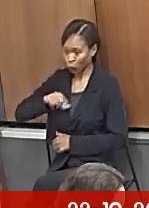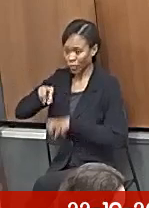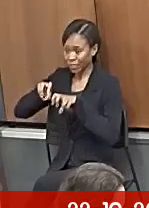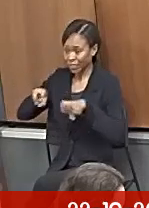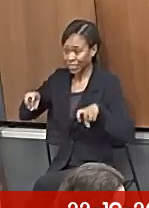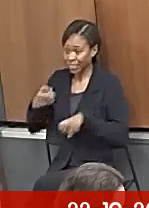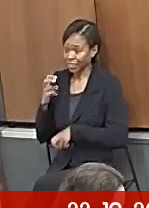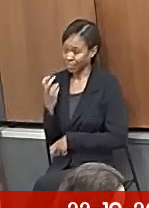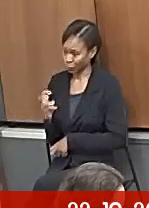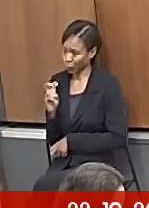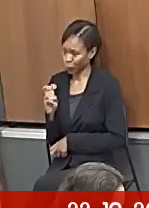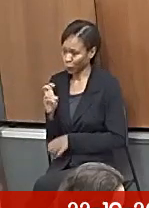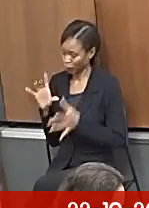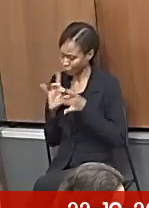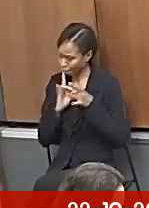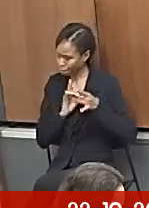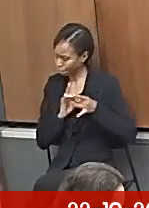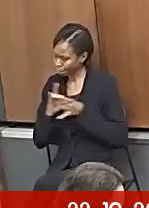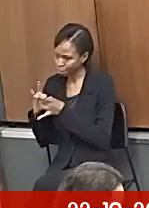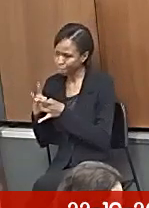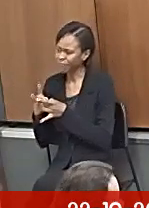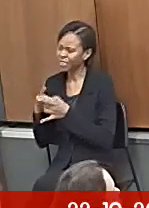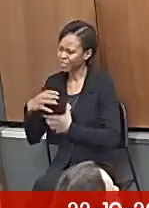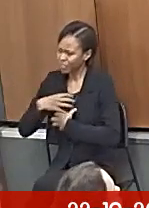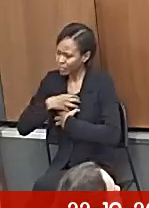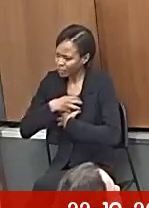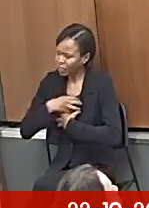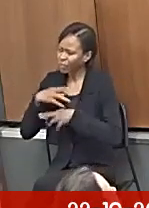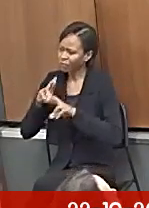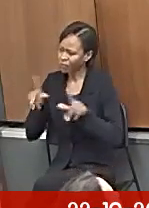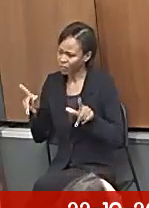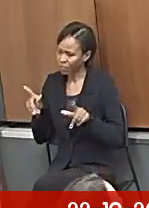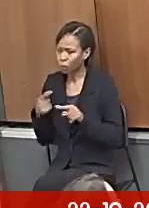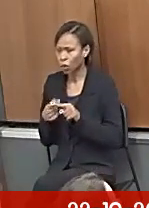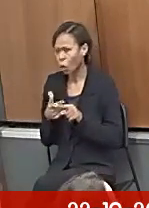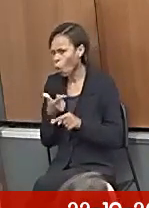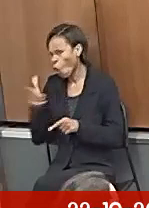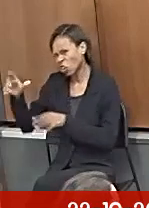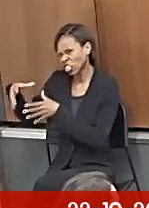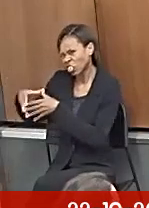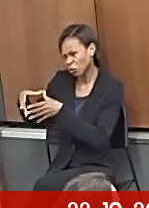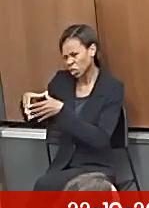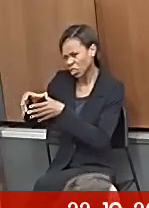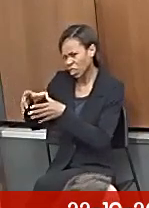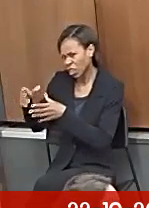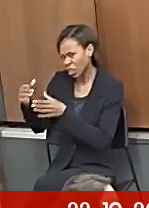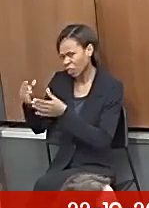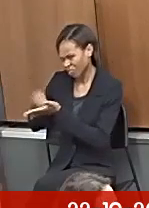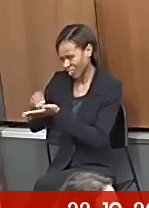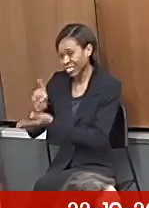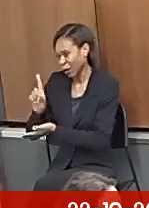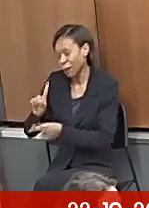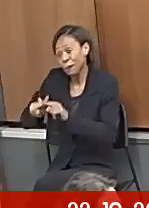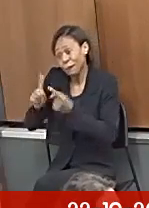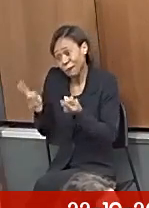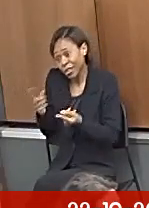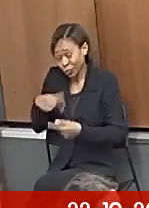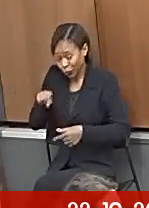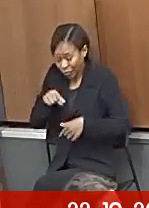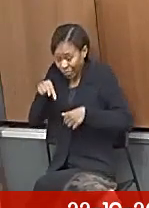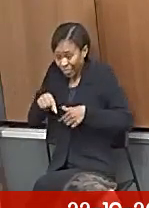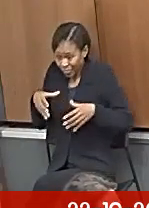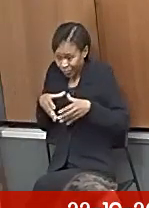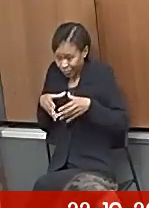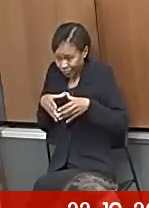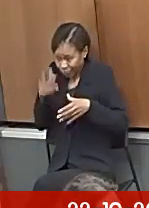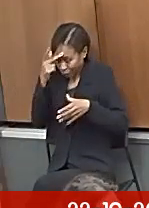unidos, e a gente já sente a diferença. Não que as outras comissões não tenham essa sintonia, não estou dizendo isso, mas a nossa